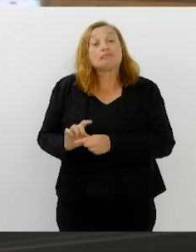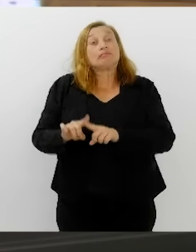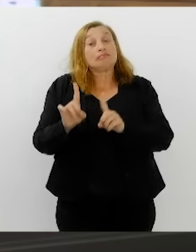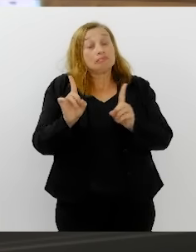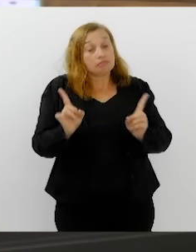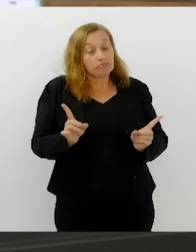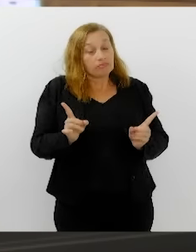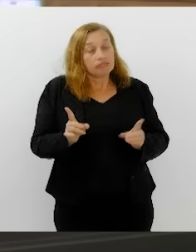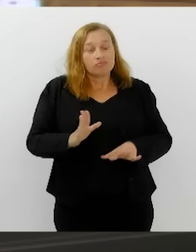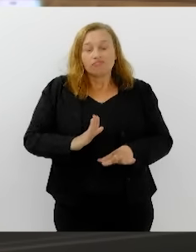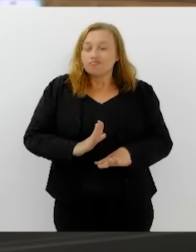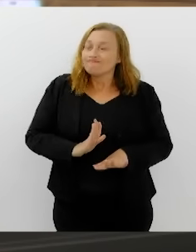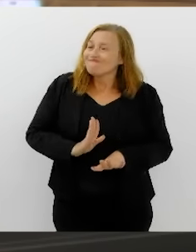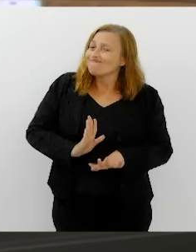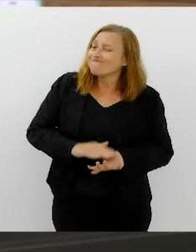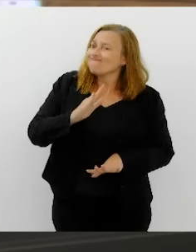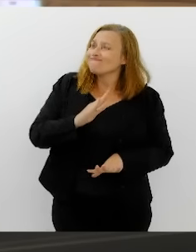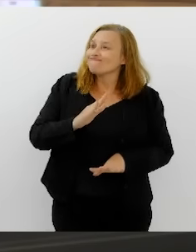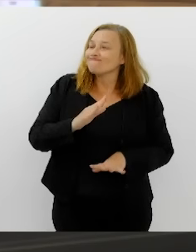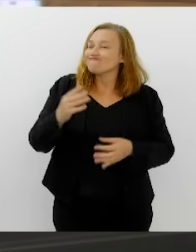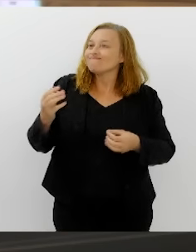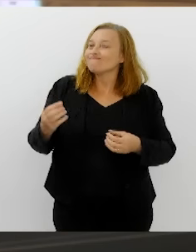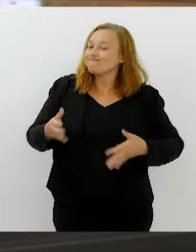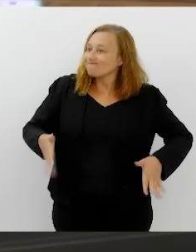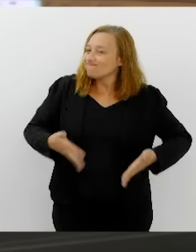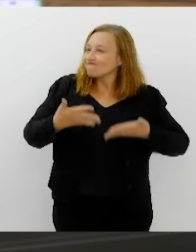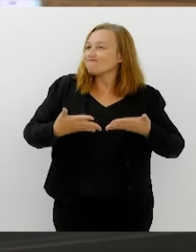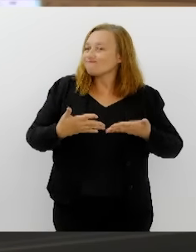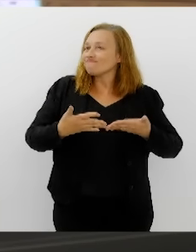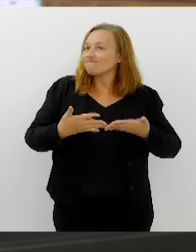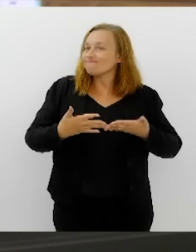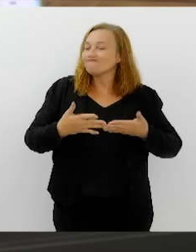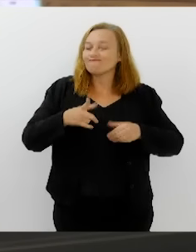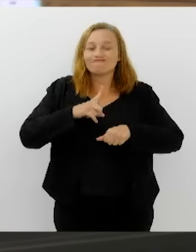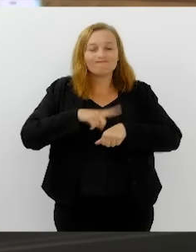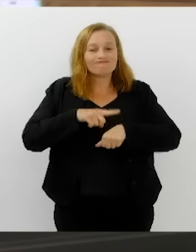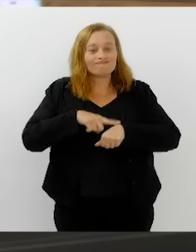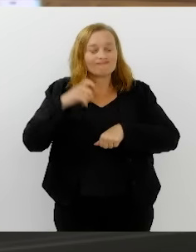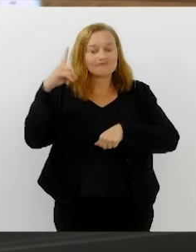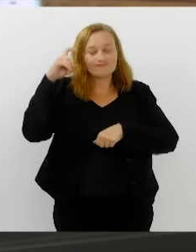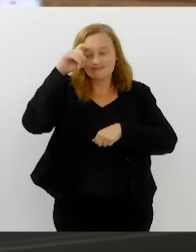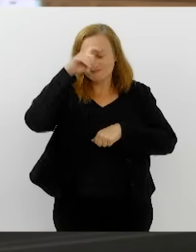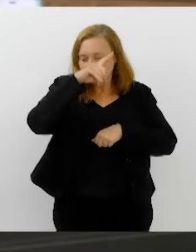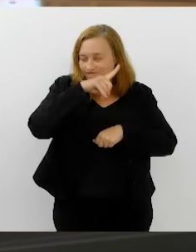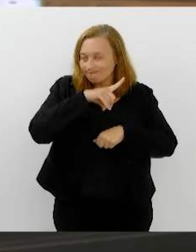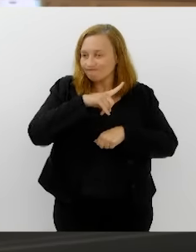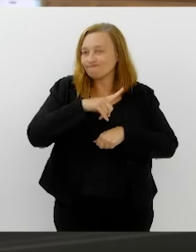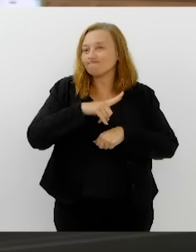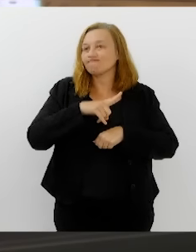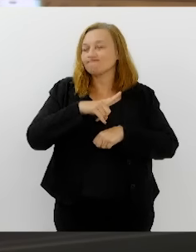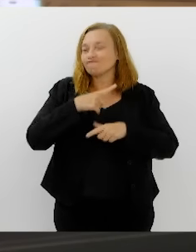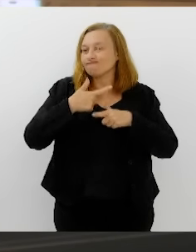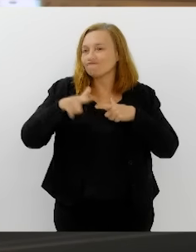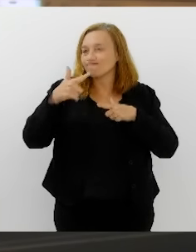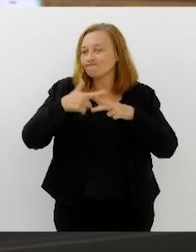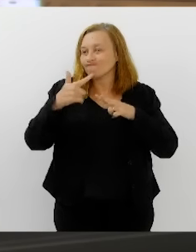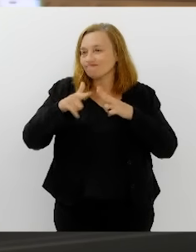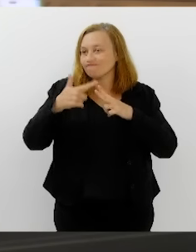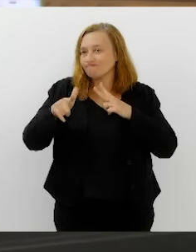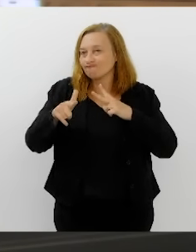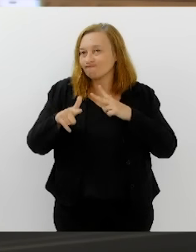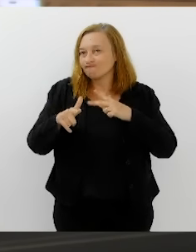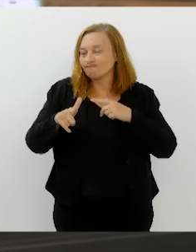que mais nos incentiva nas horas mais difíceis, nas horas dos maiores problemas,